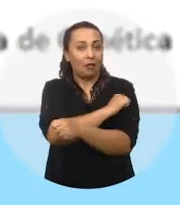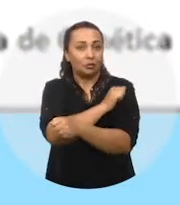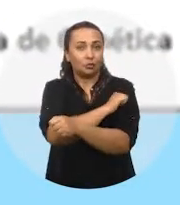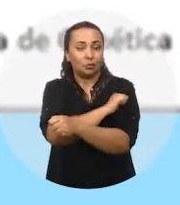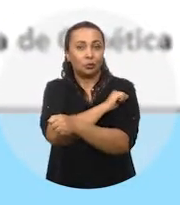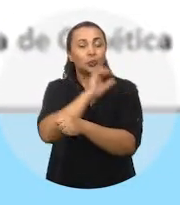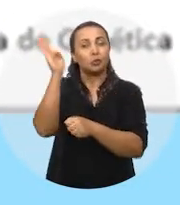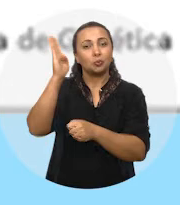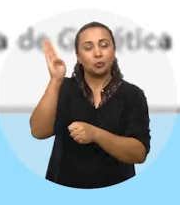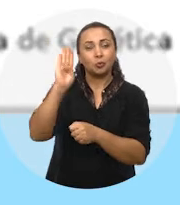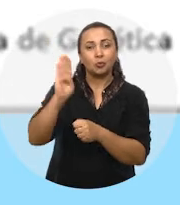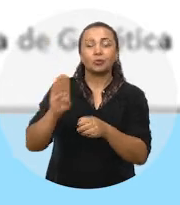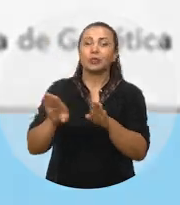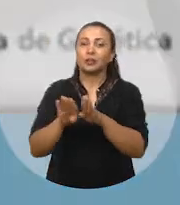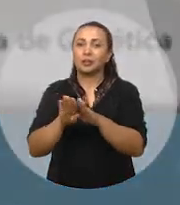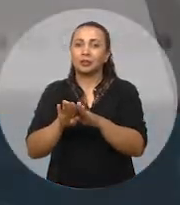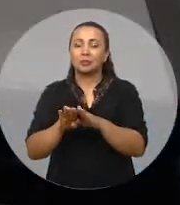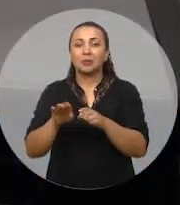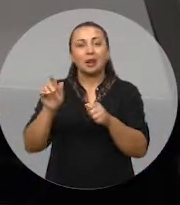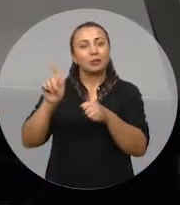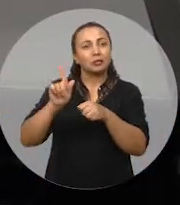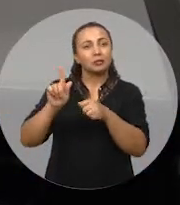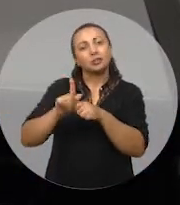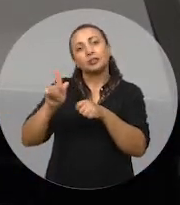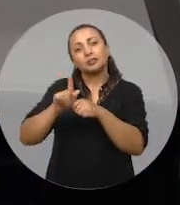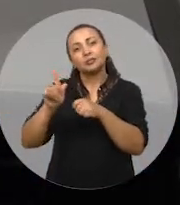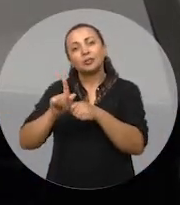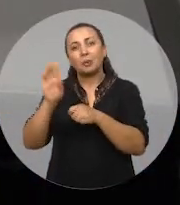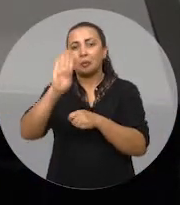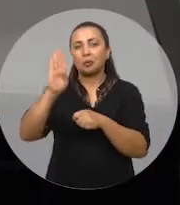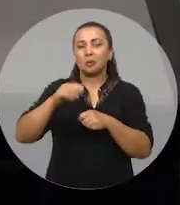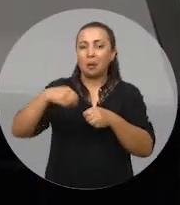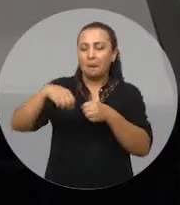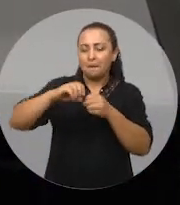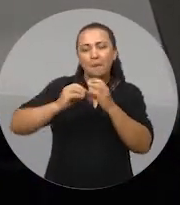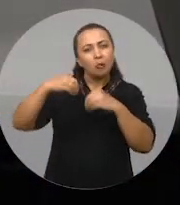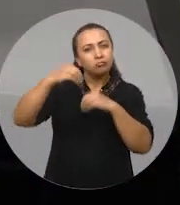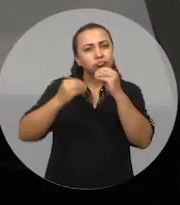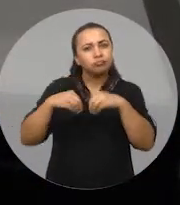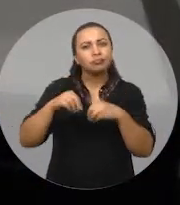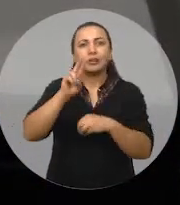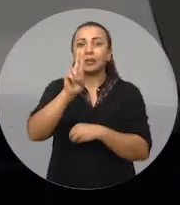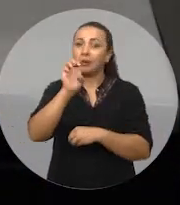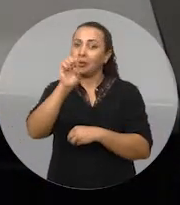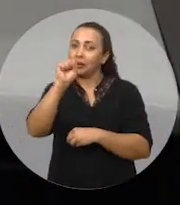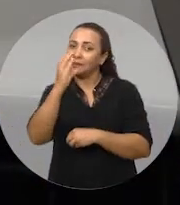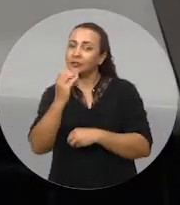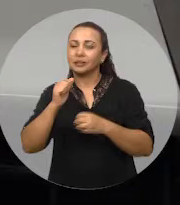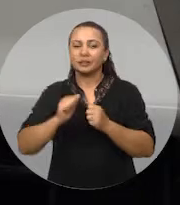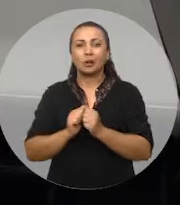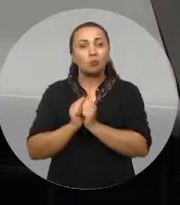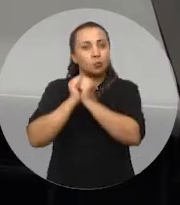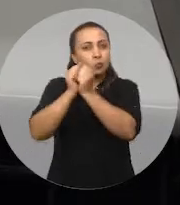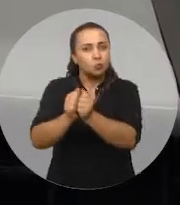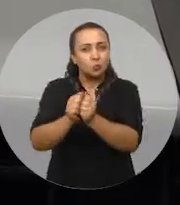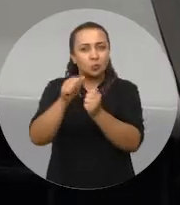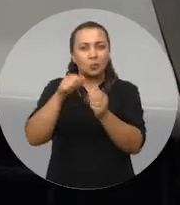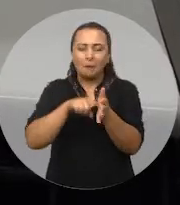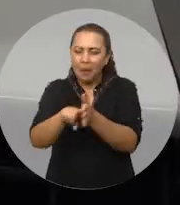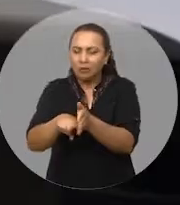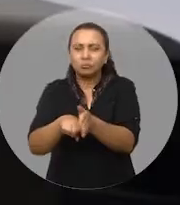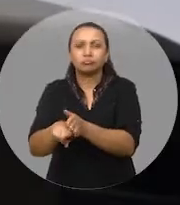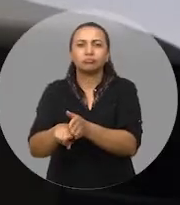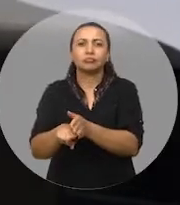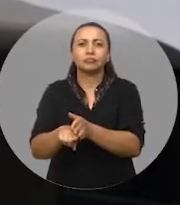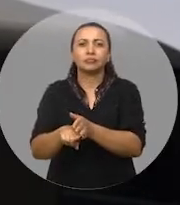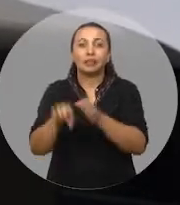Biologia e Biotecnologia de Micro-organismos e de Genética e Biologia Molecular aqui da UESC estão engajados no desenvolvimento dessa pesquisa.